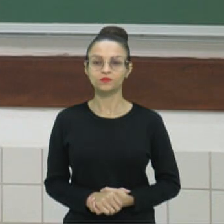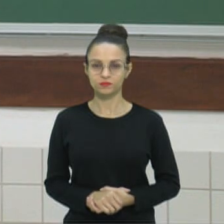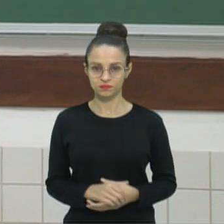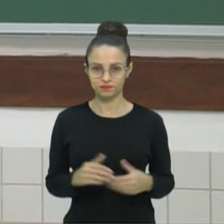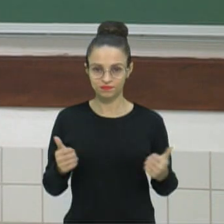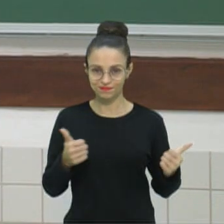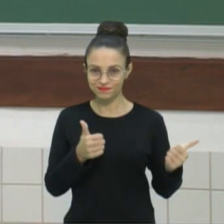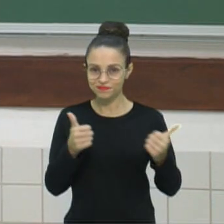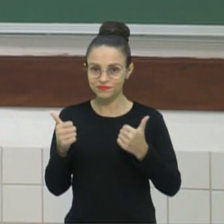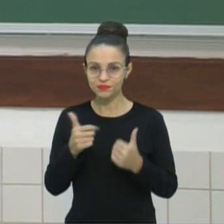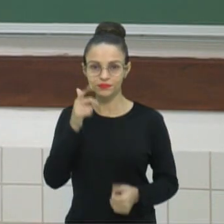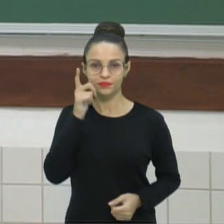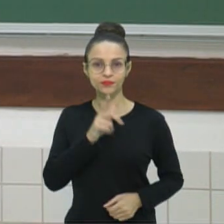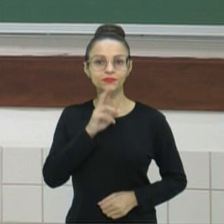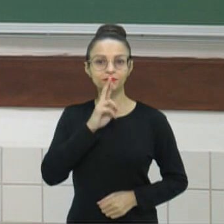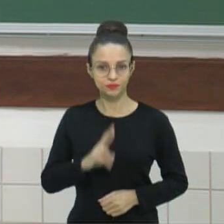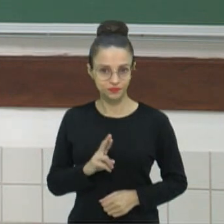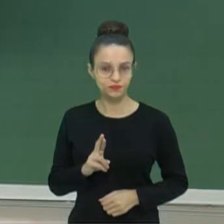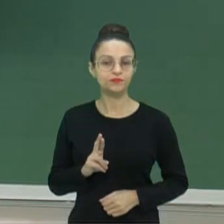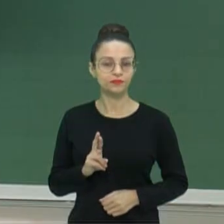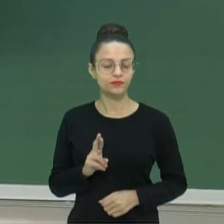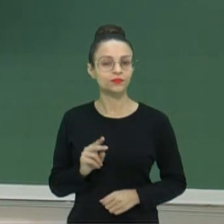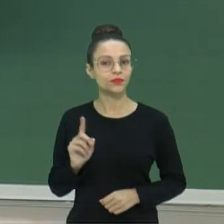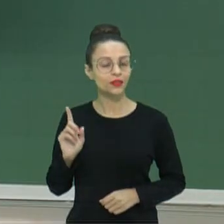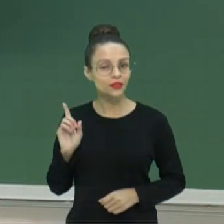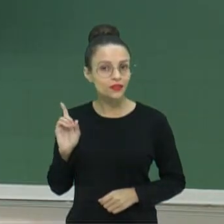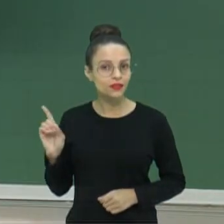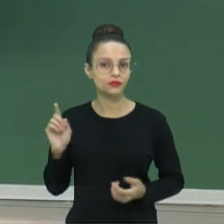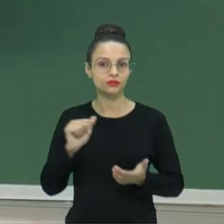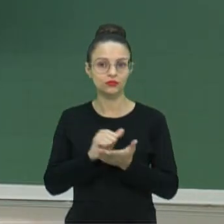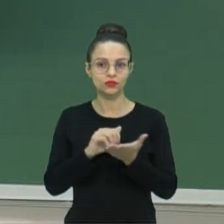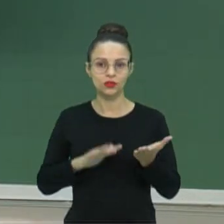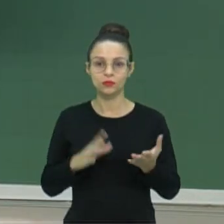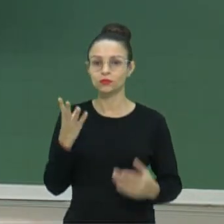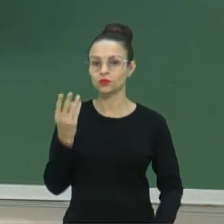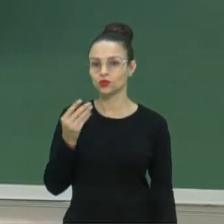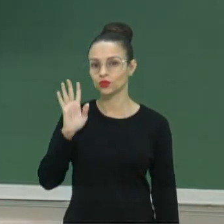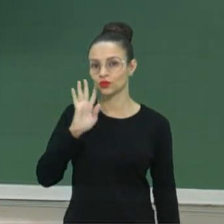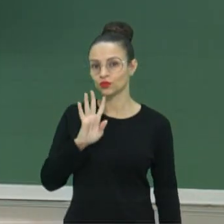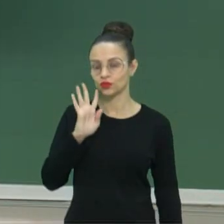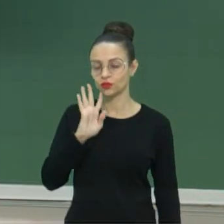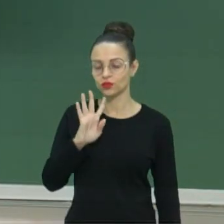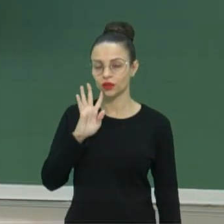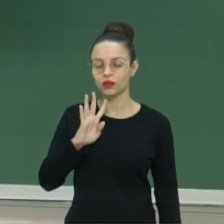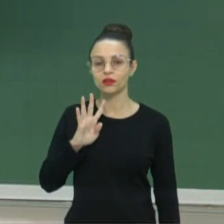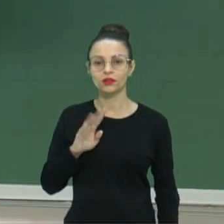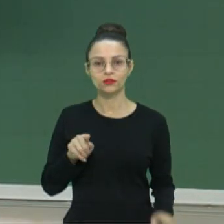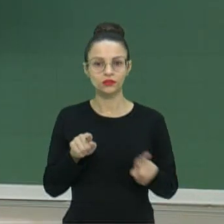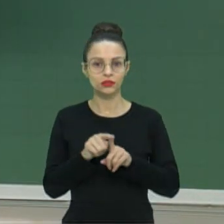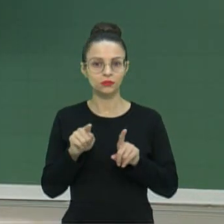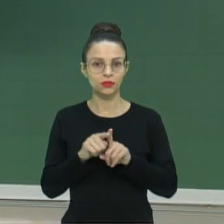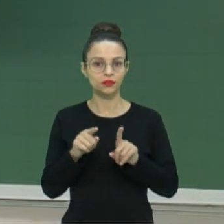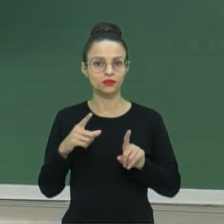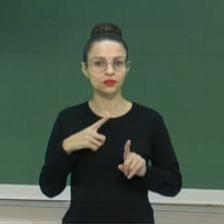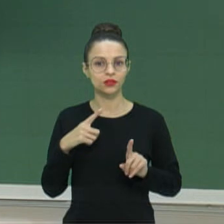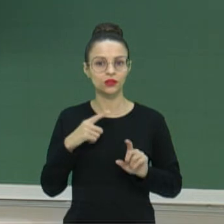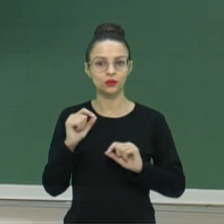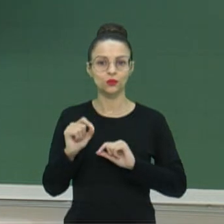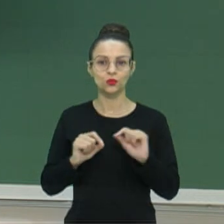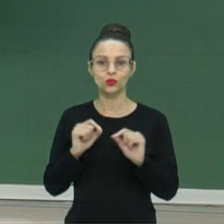E aí, galerinha, conseguiram resolver? Cara, esse aqui é um exercício muito legal, né? Ele tem, inclusive, tem um projeto assim, um